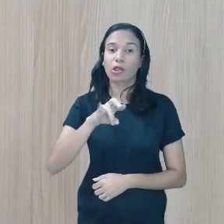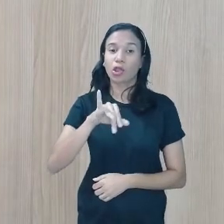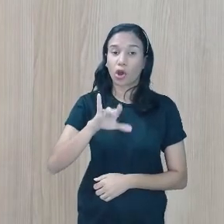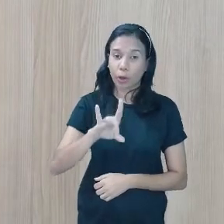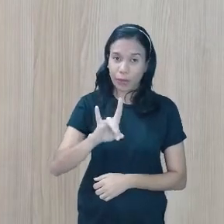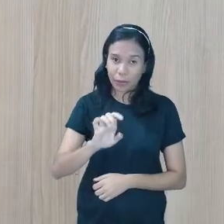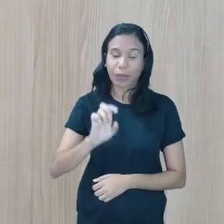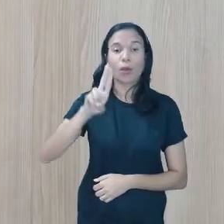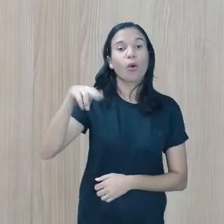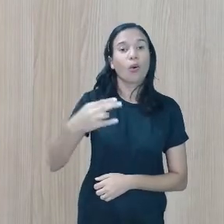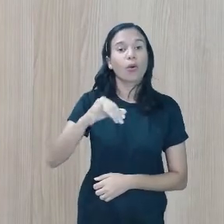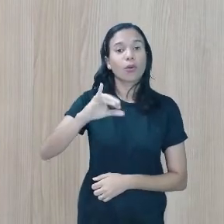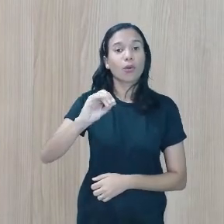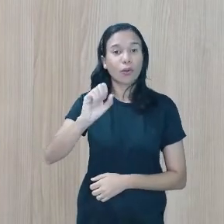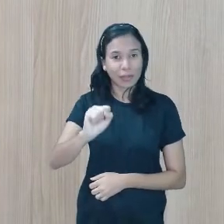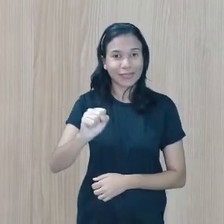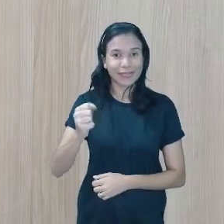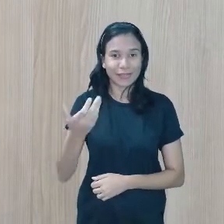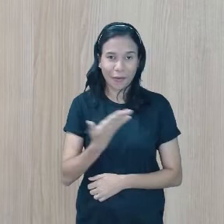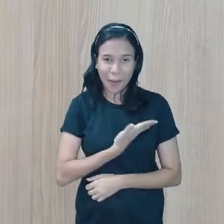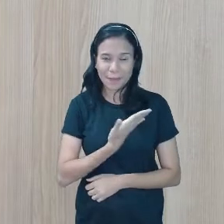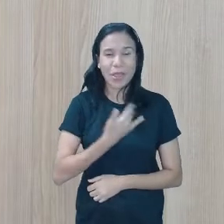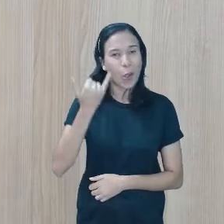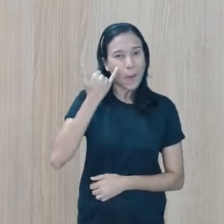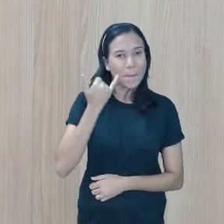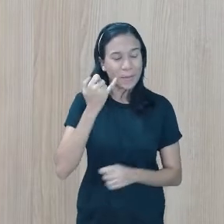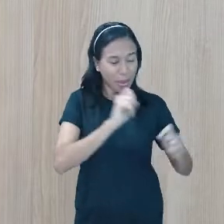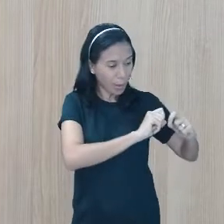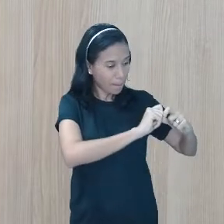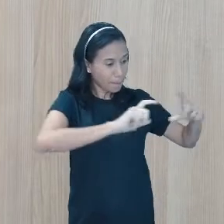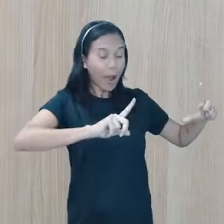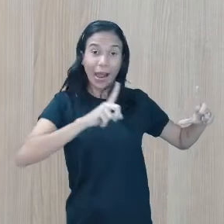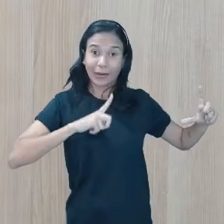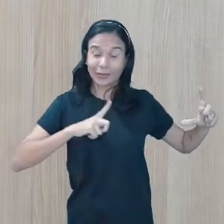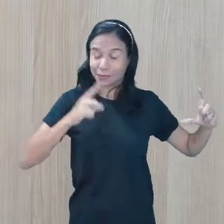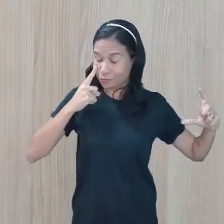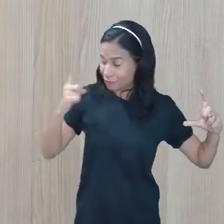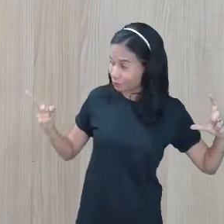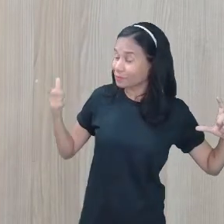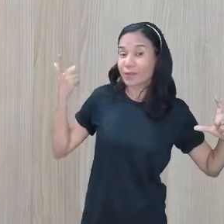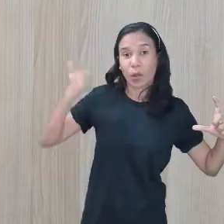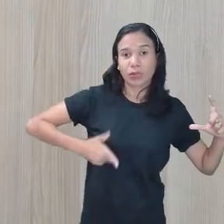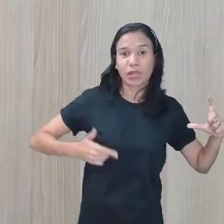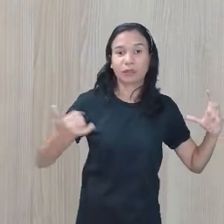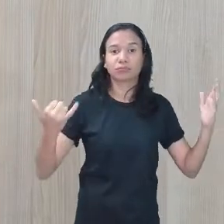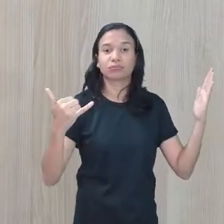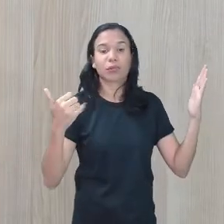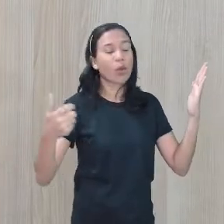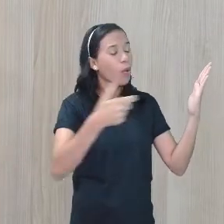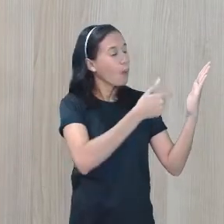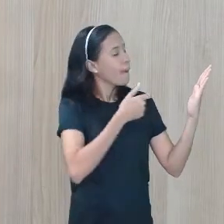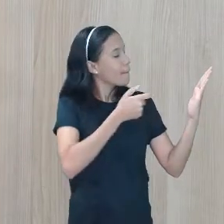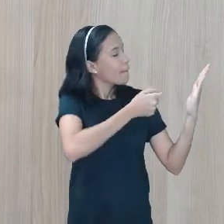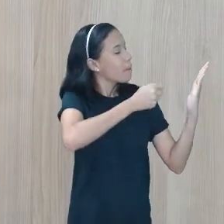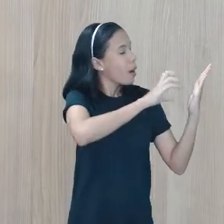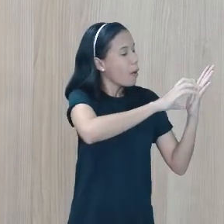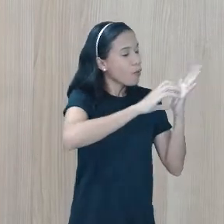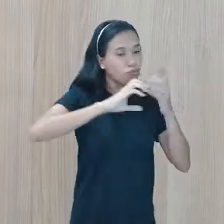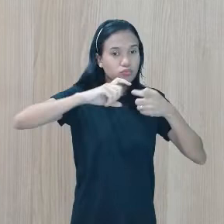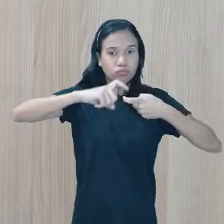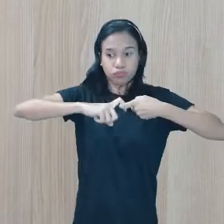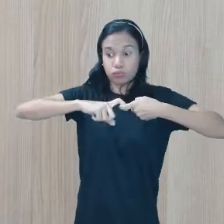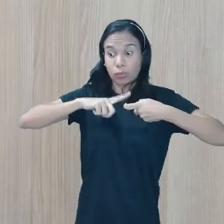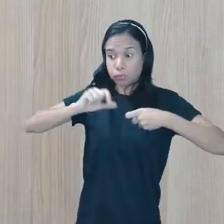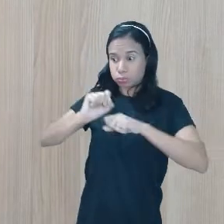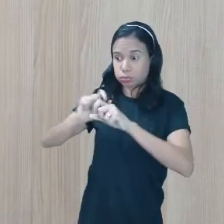QR Code, nosso amigo Billy aí está colocando aí na nossa telinha para que vocês possam baixar e interagir conosco ao